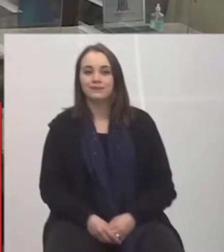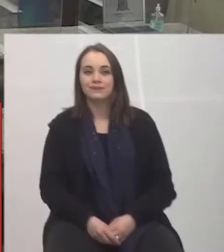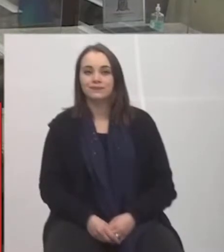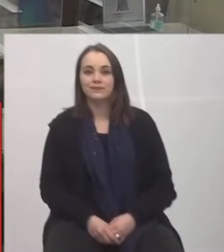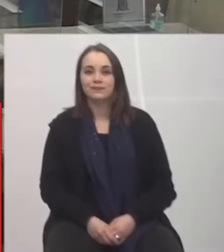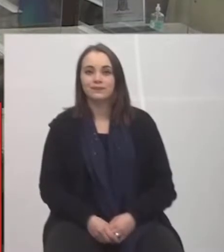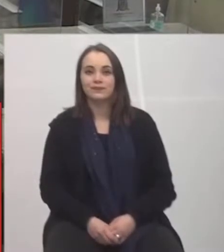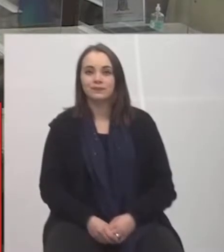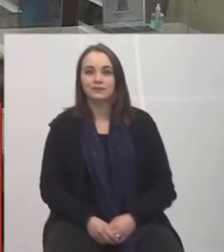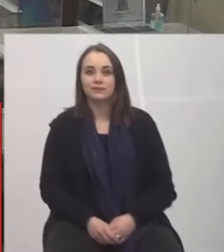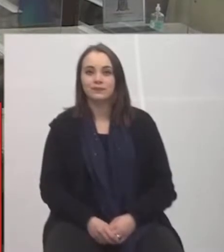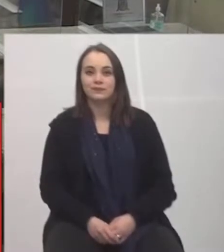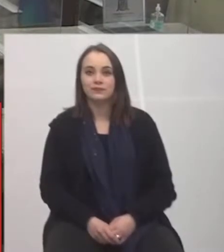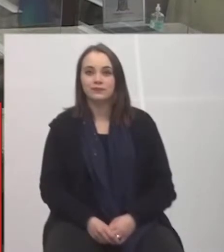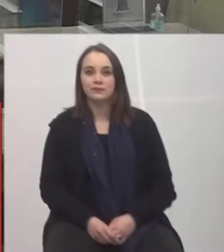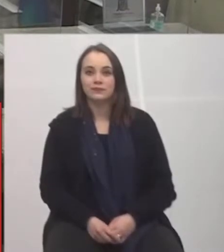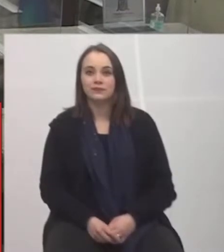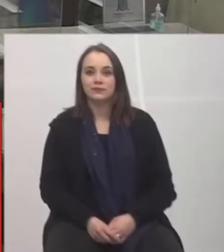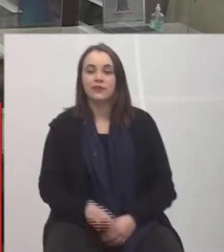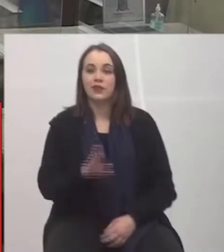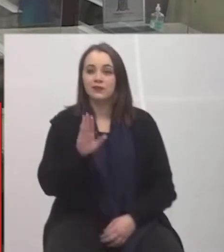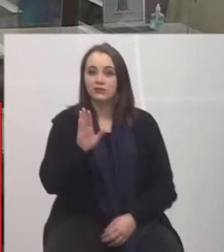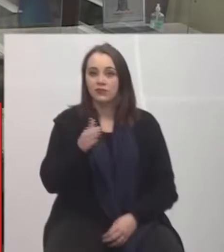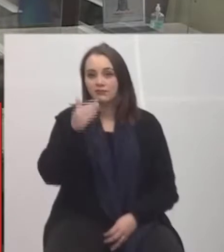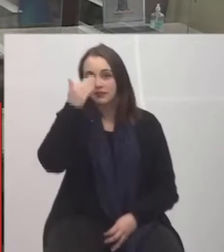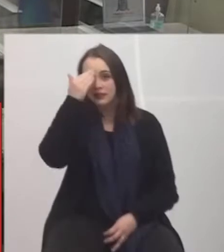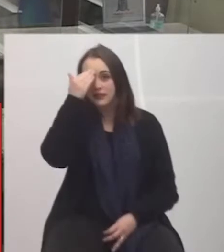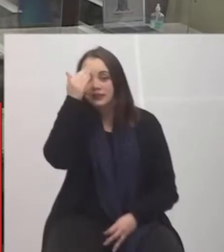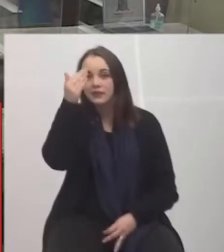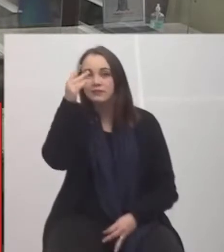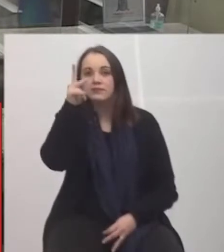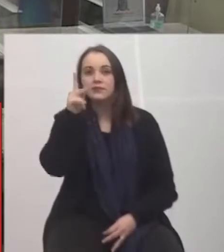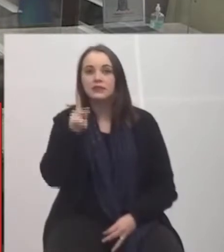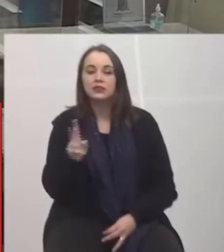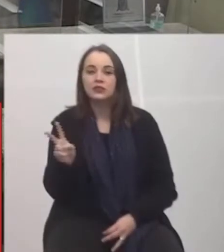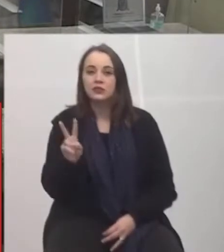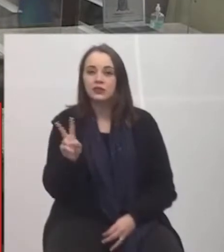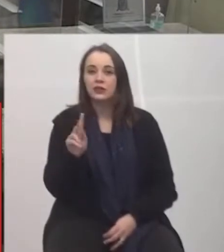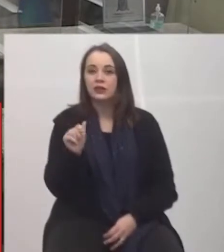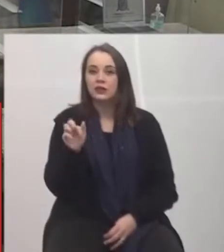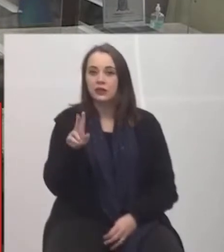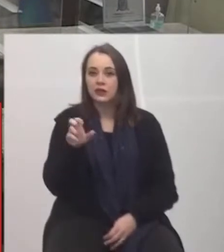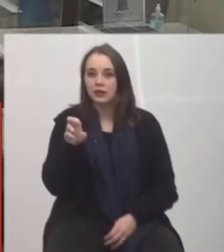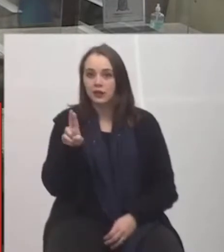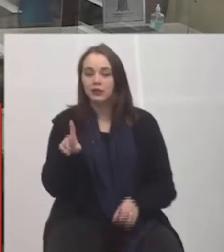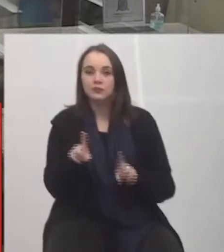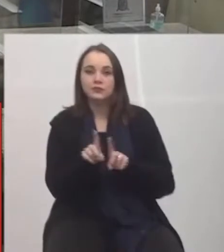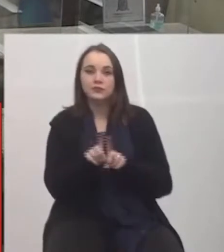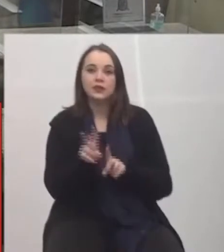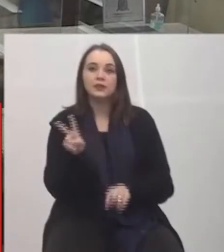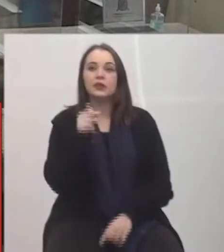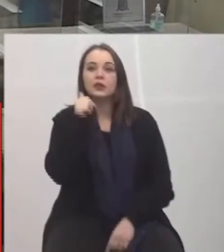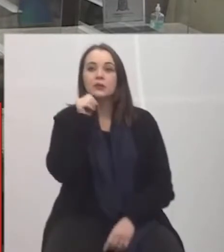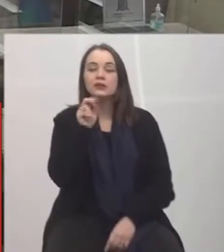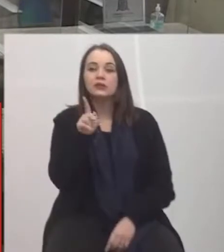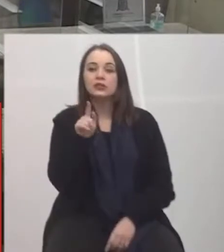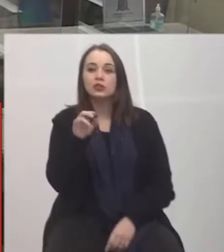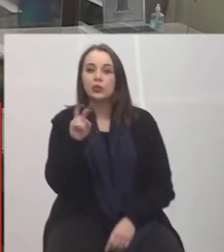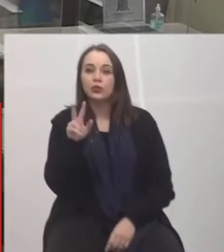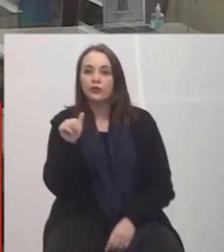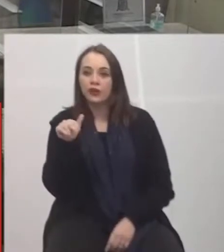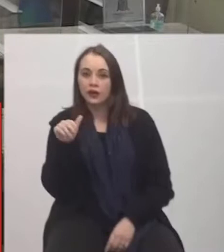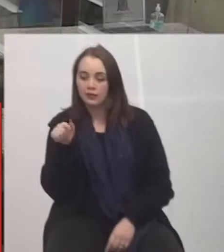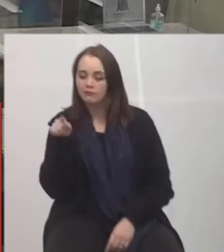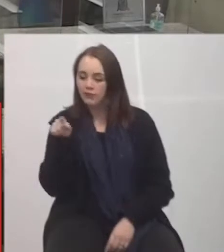Nós já vamos, então, inicialmente agradecendo ao presidente Arleu, à vereadora Giovana, nossa presidente da